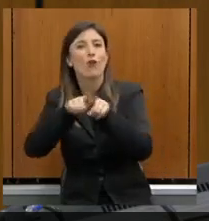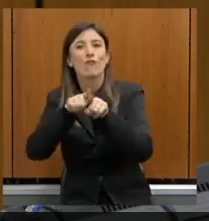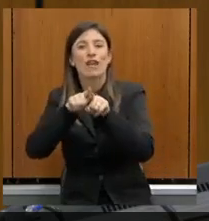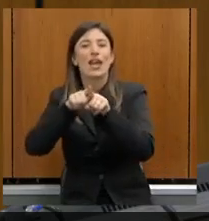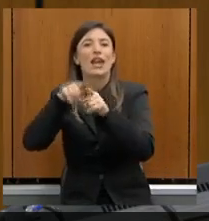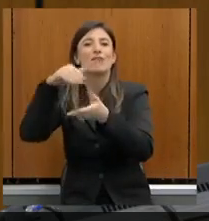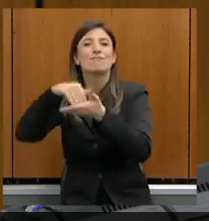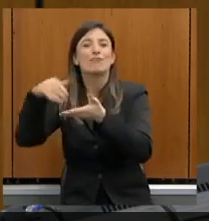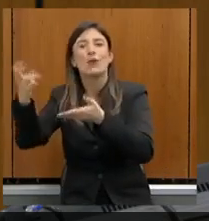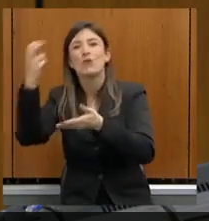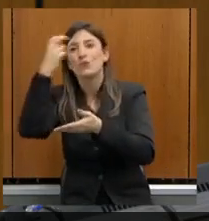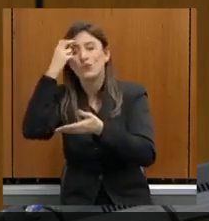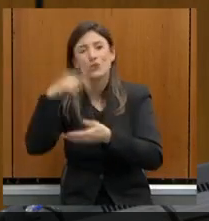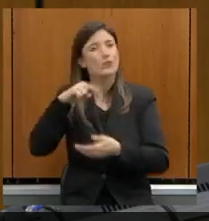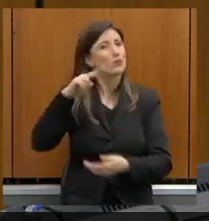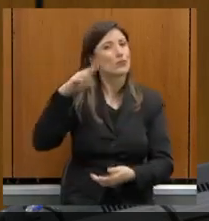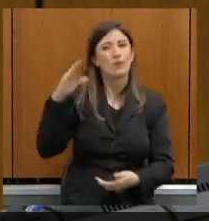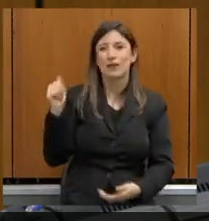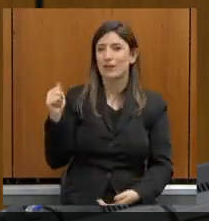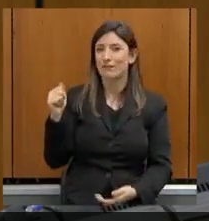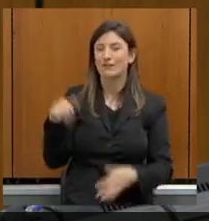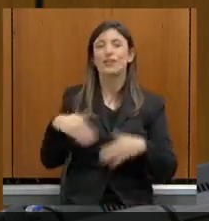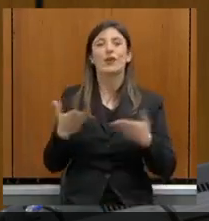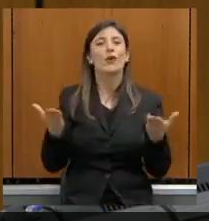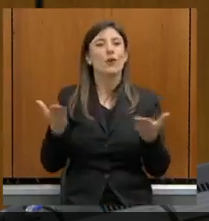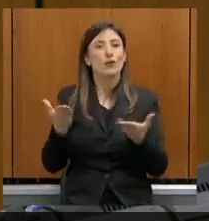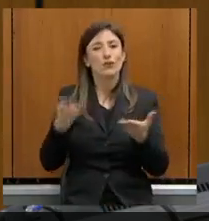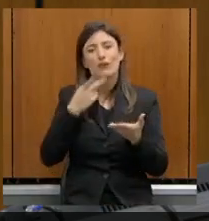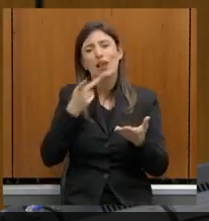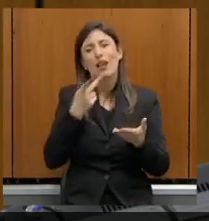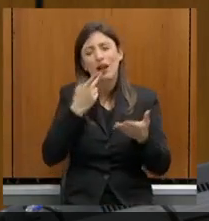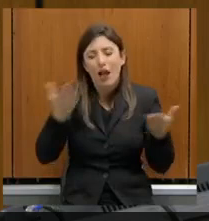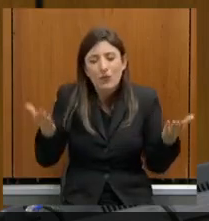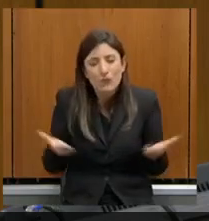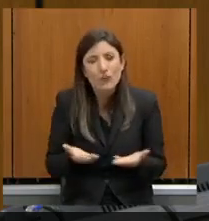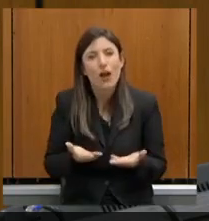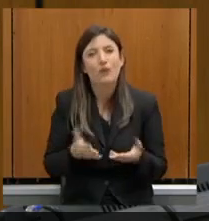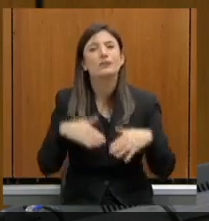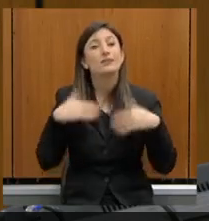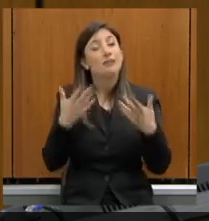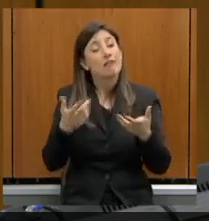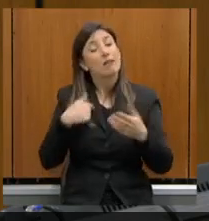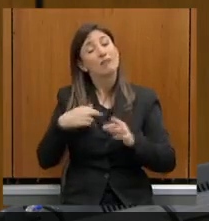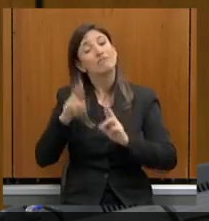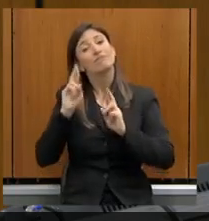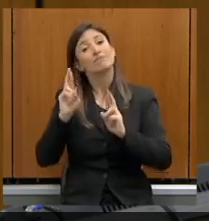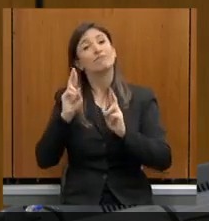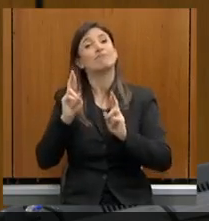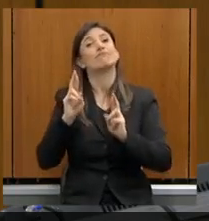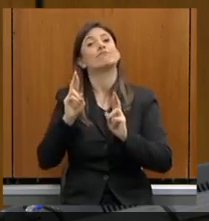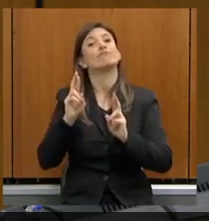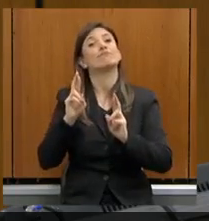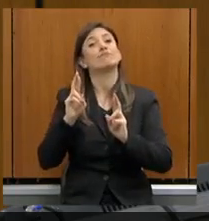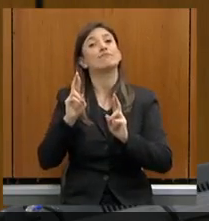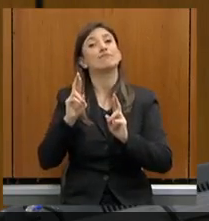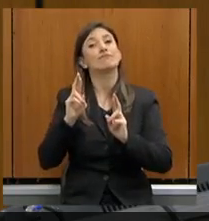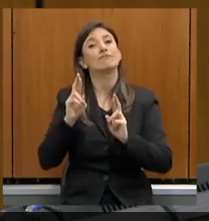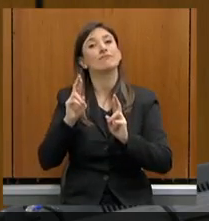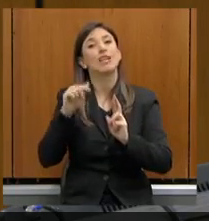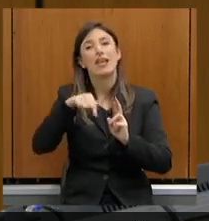Então, como agora nós estamos falando do presente, eu espero que essa